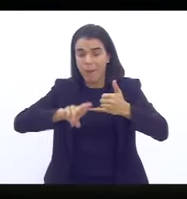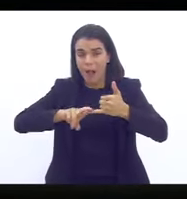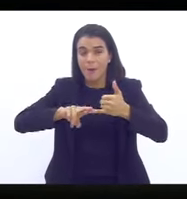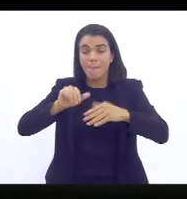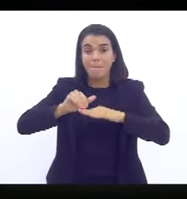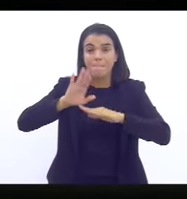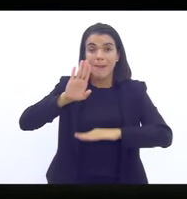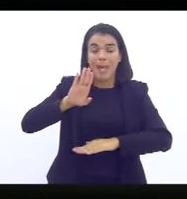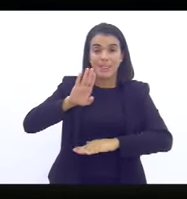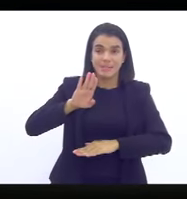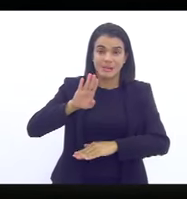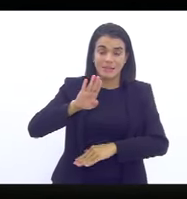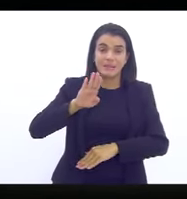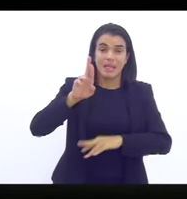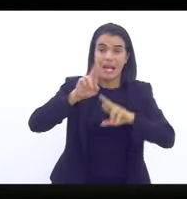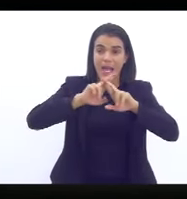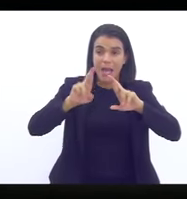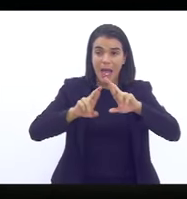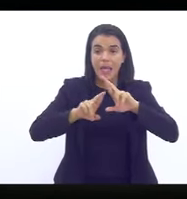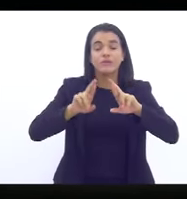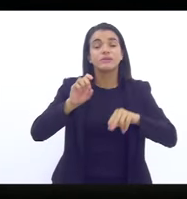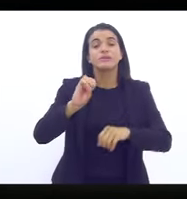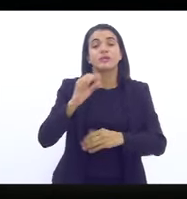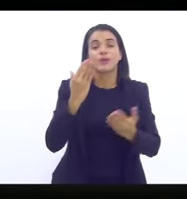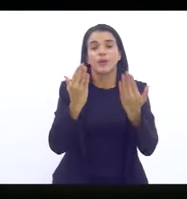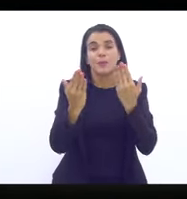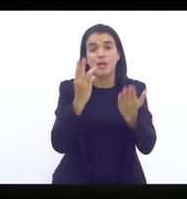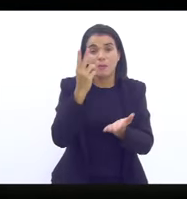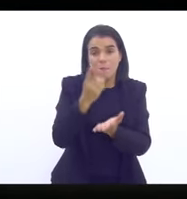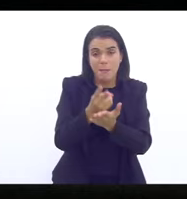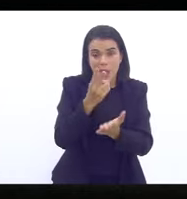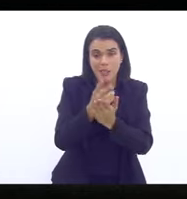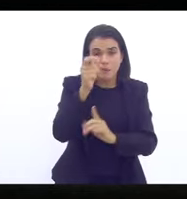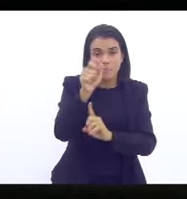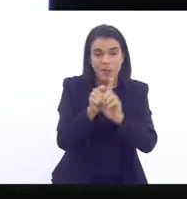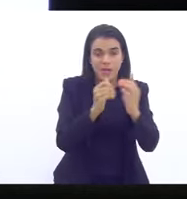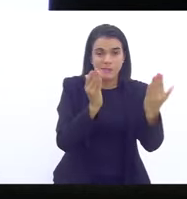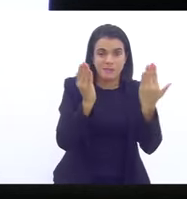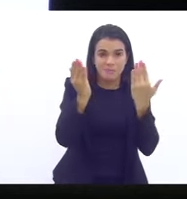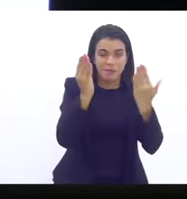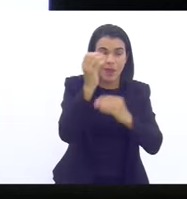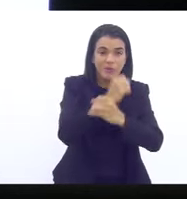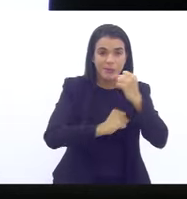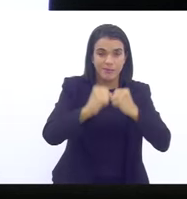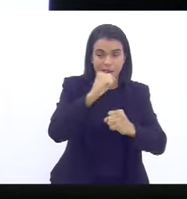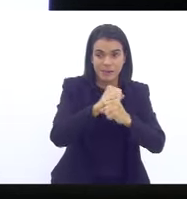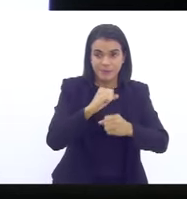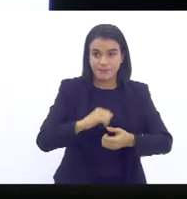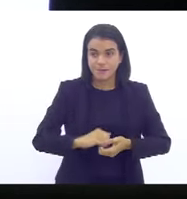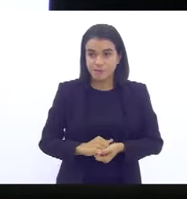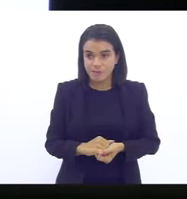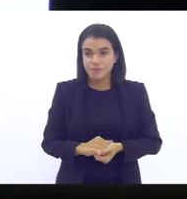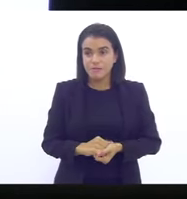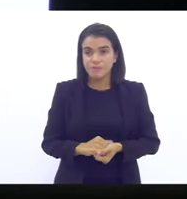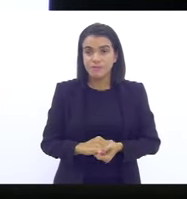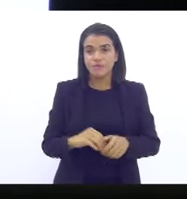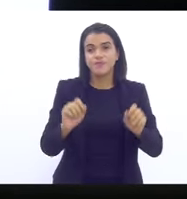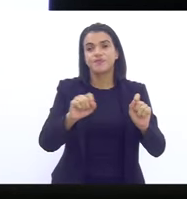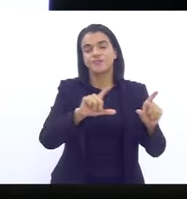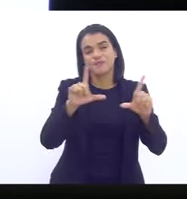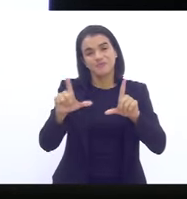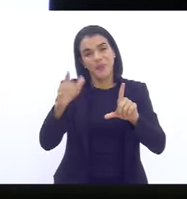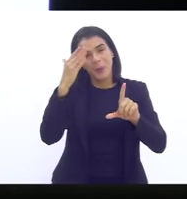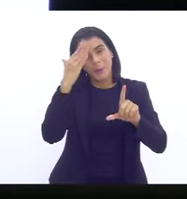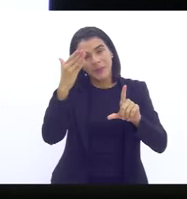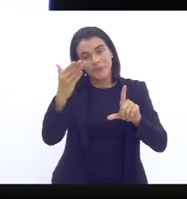mais raios se comparado ao mesmo período. Podemos passar?